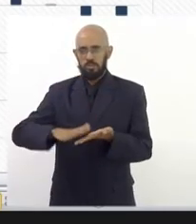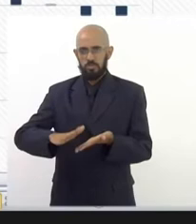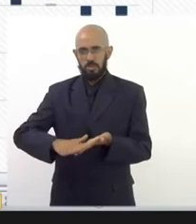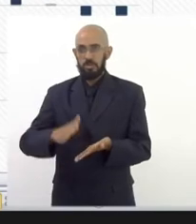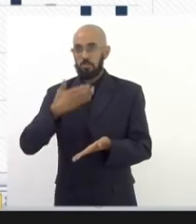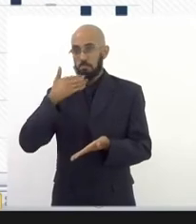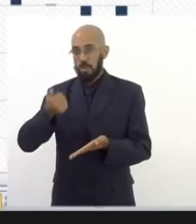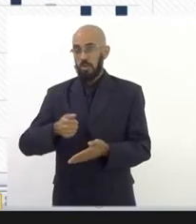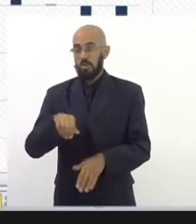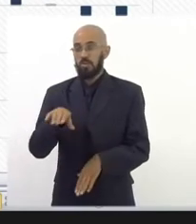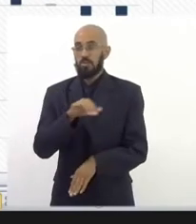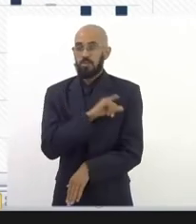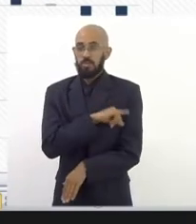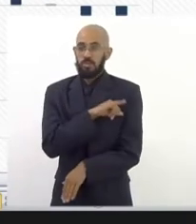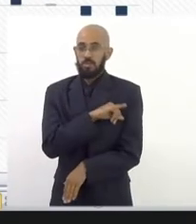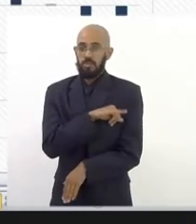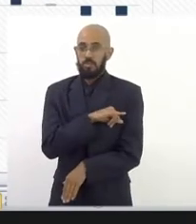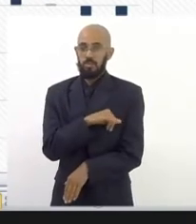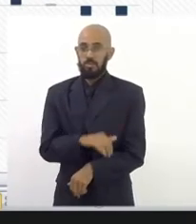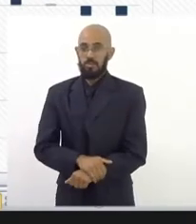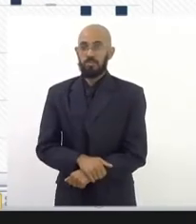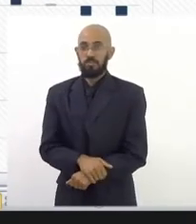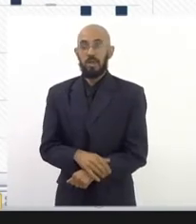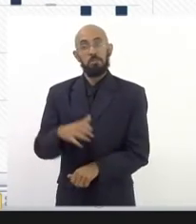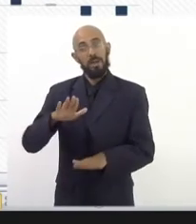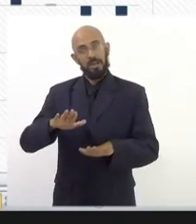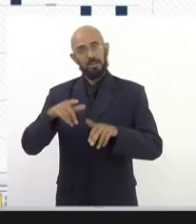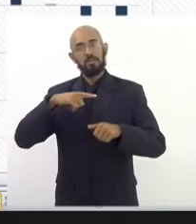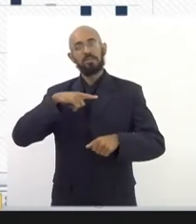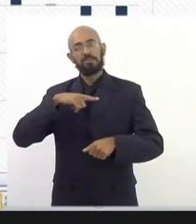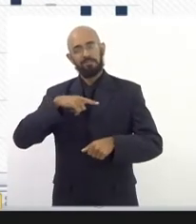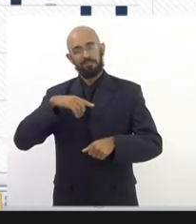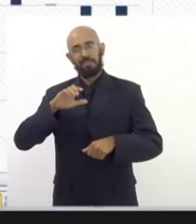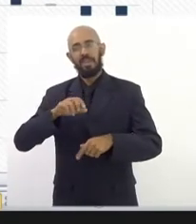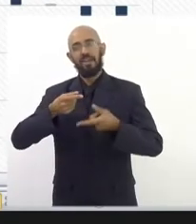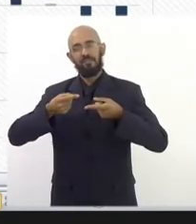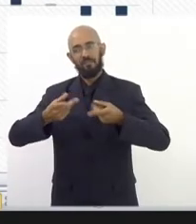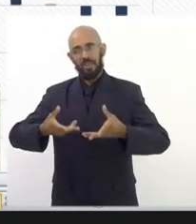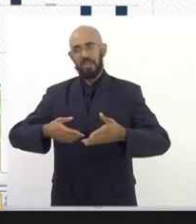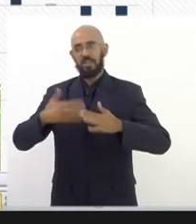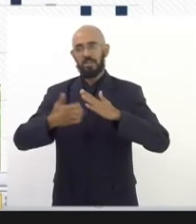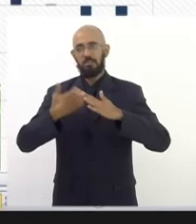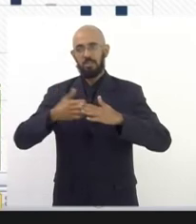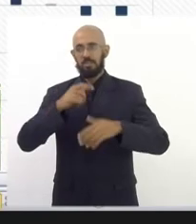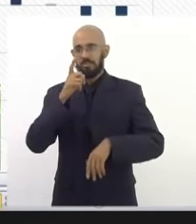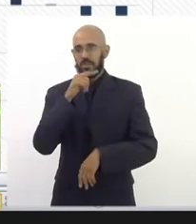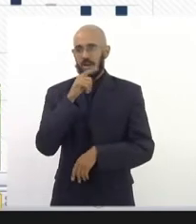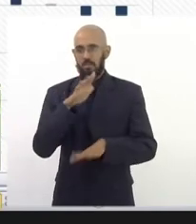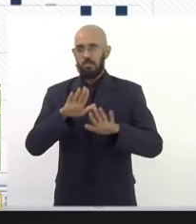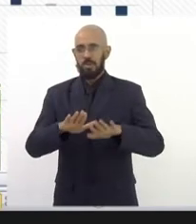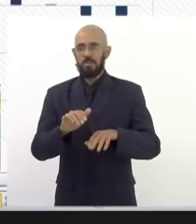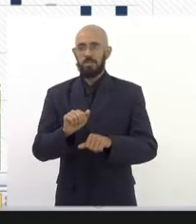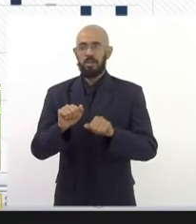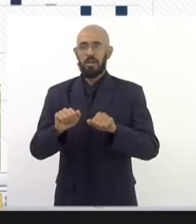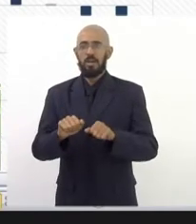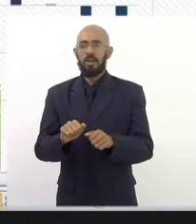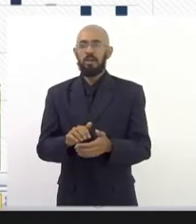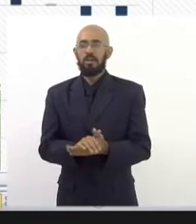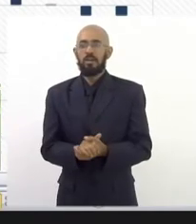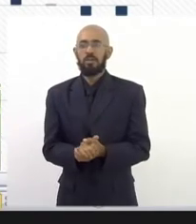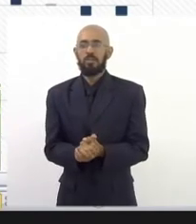todos. Considere aí que a gente tem a SEDA incluído, ok, mas ainda assim é o